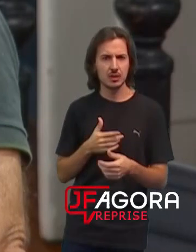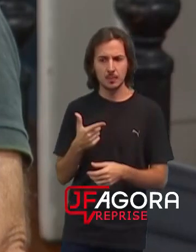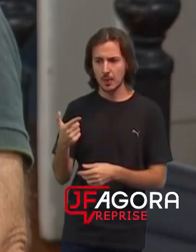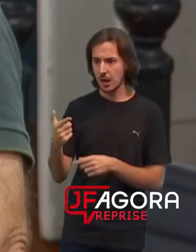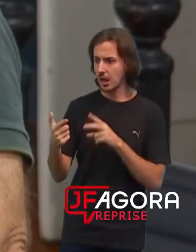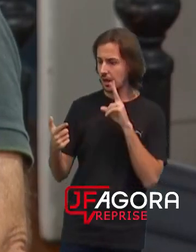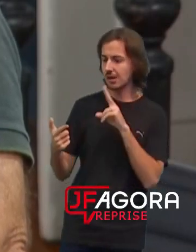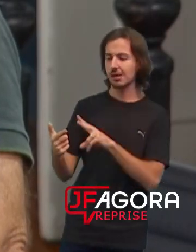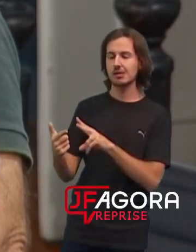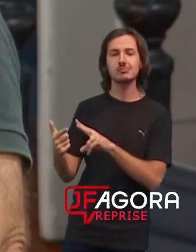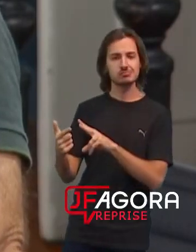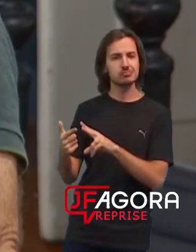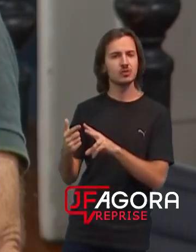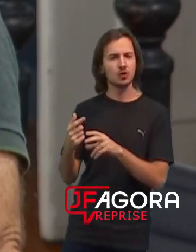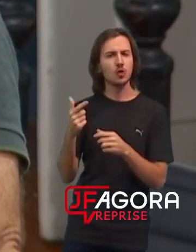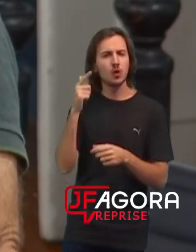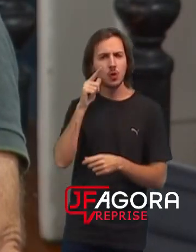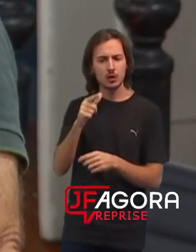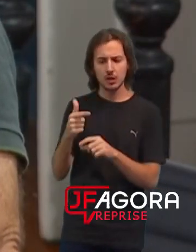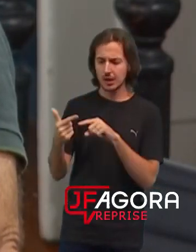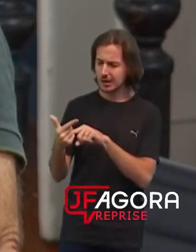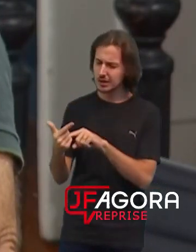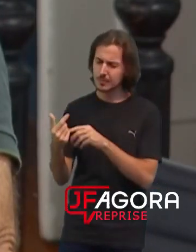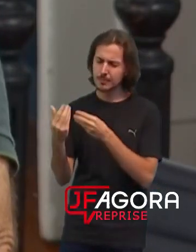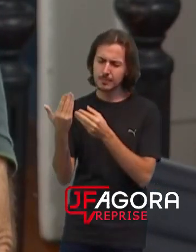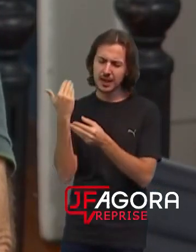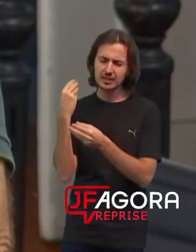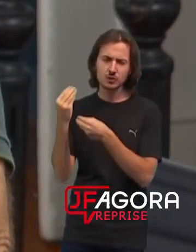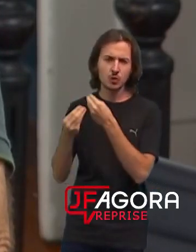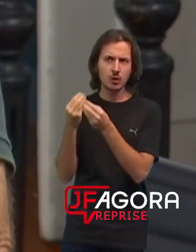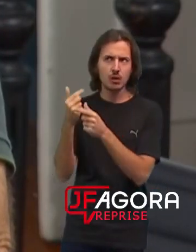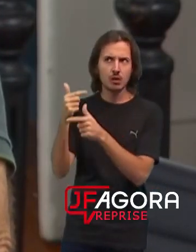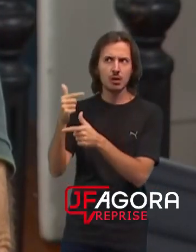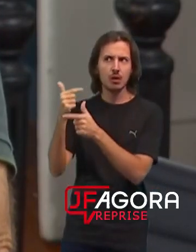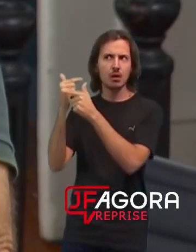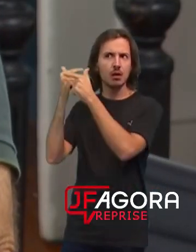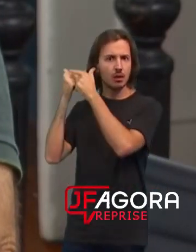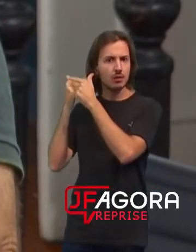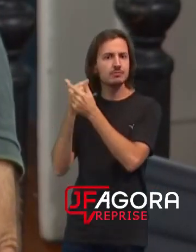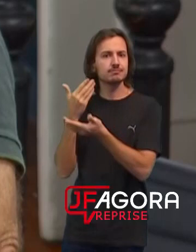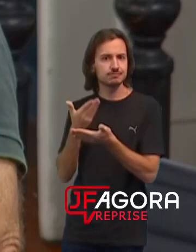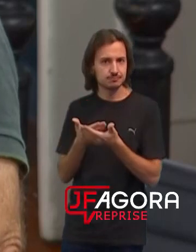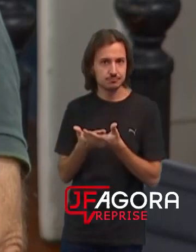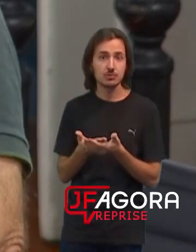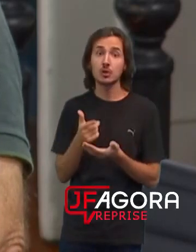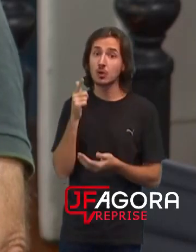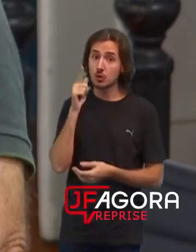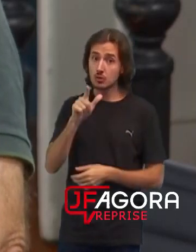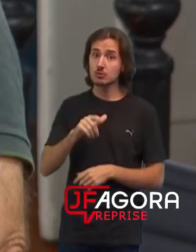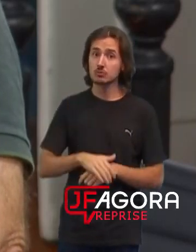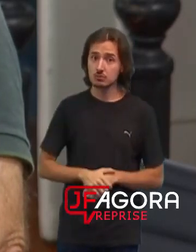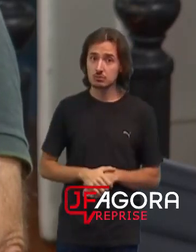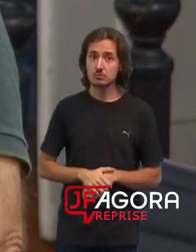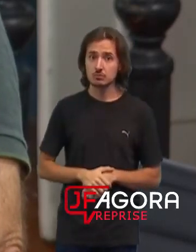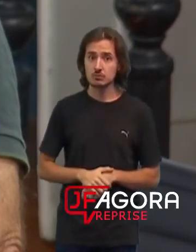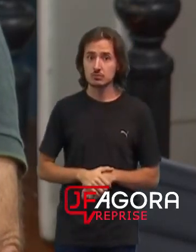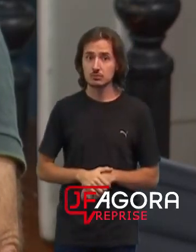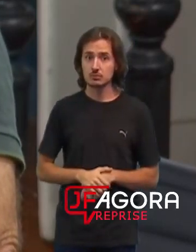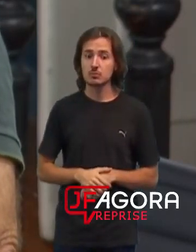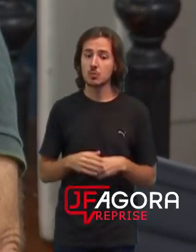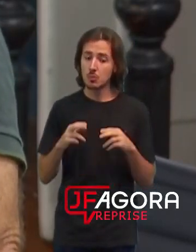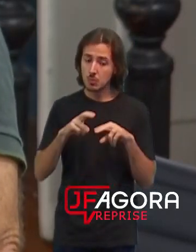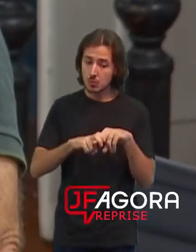munição é levantada e achada todo o rastro dela dentro do sistema. Então, a gente tem que pautar aqui com